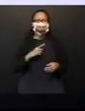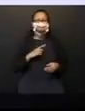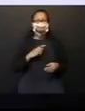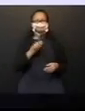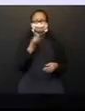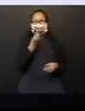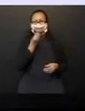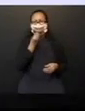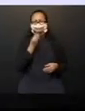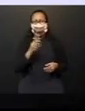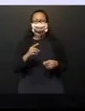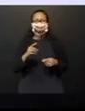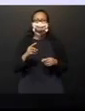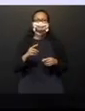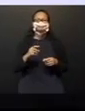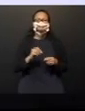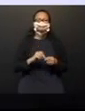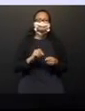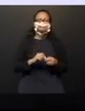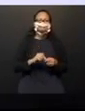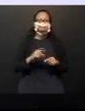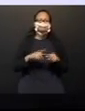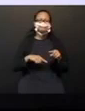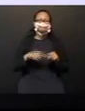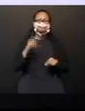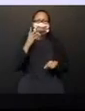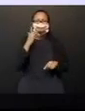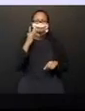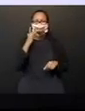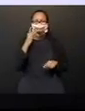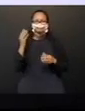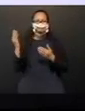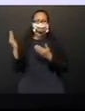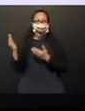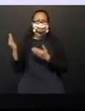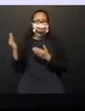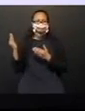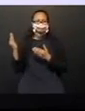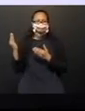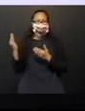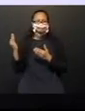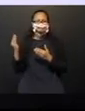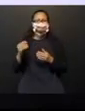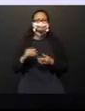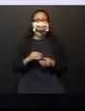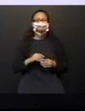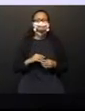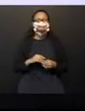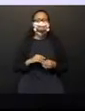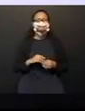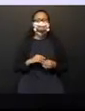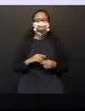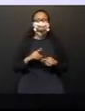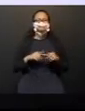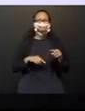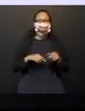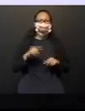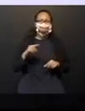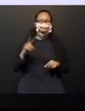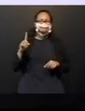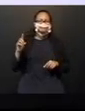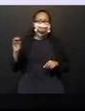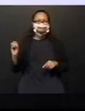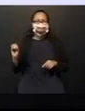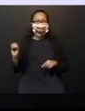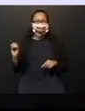material dourado. Esse aqui é uma ilustração, como que fica esse número no material dourado, no material base 10, tá? Às vezes